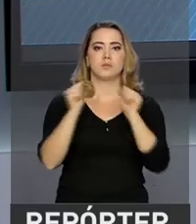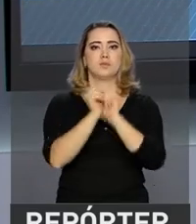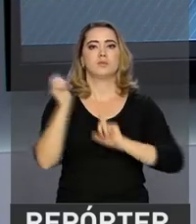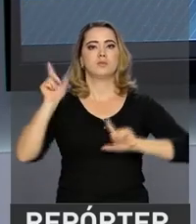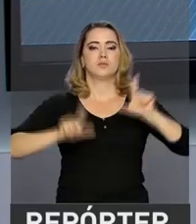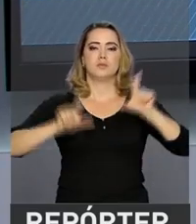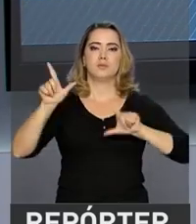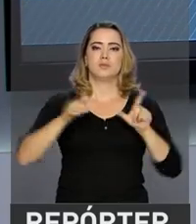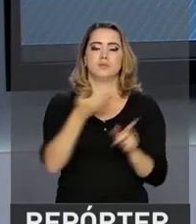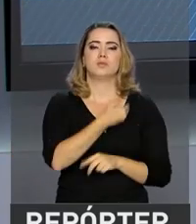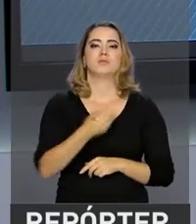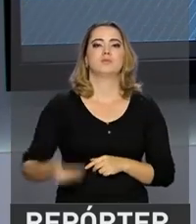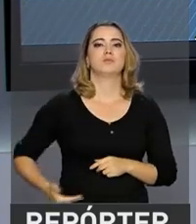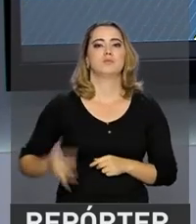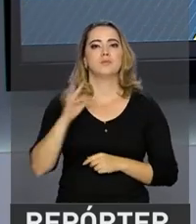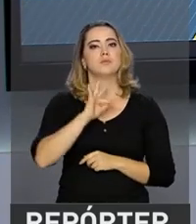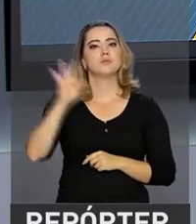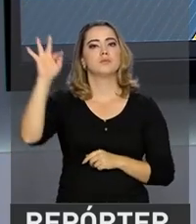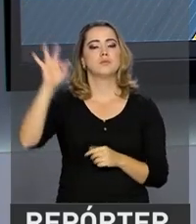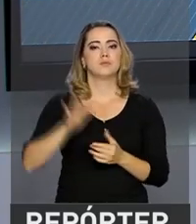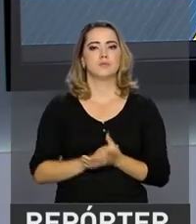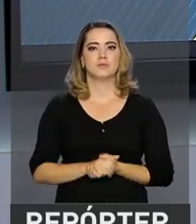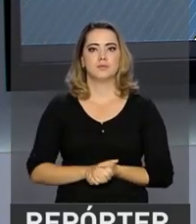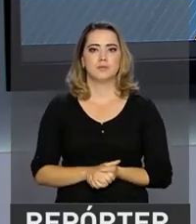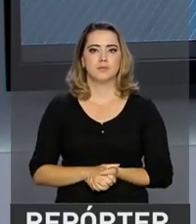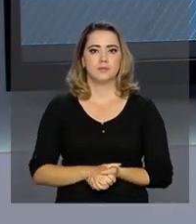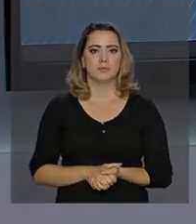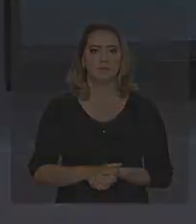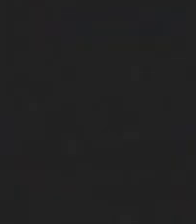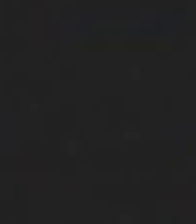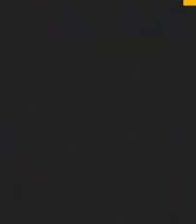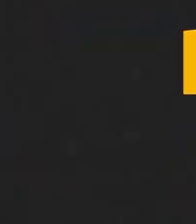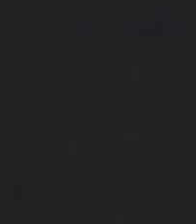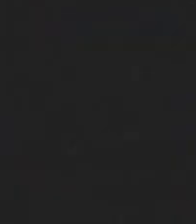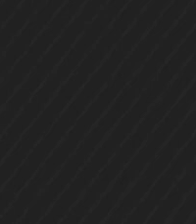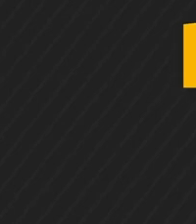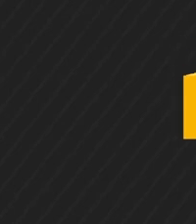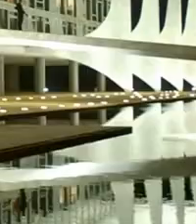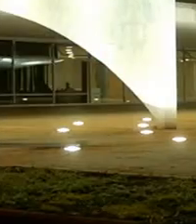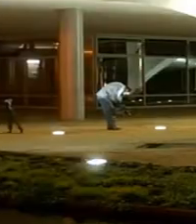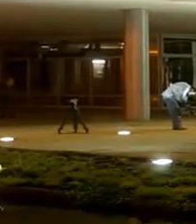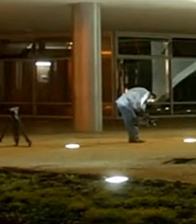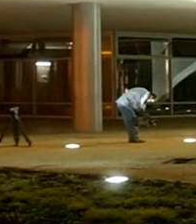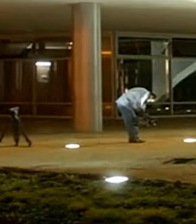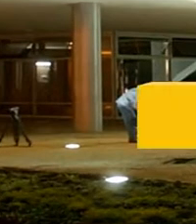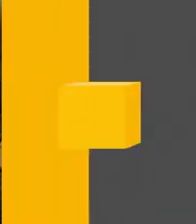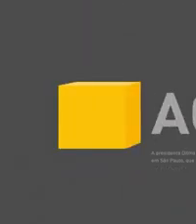e continue com a gente na NBR, a TV do Governo Federal.